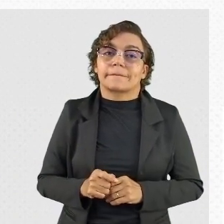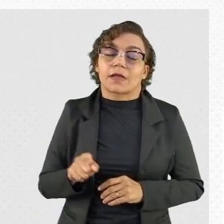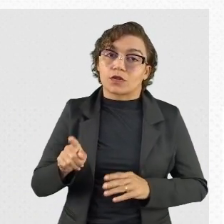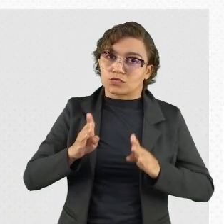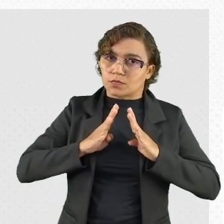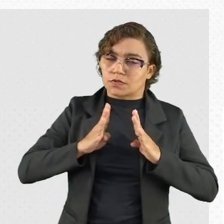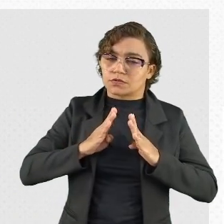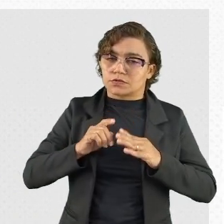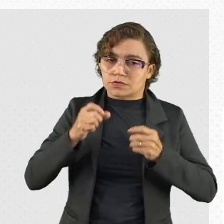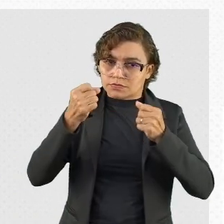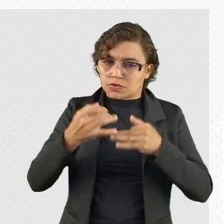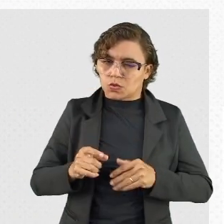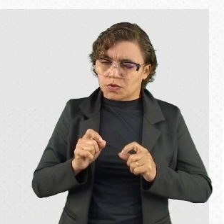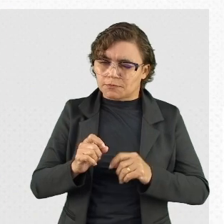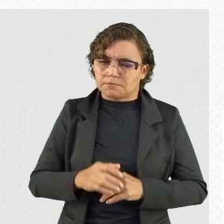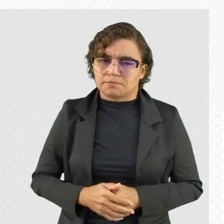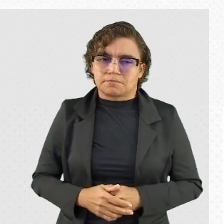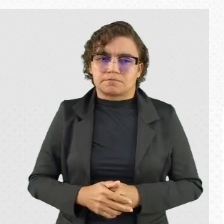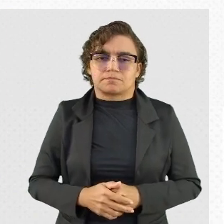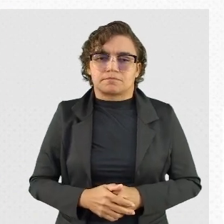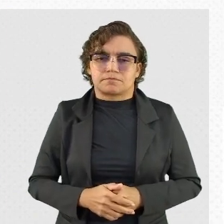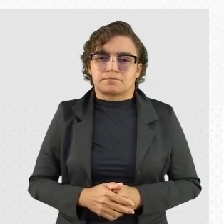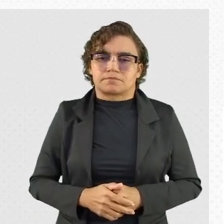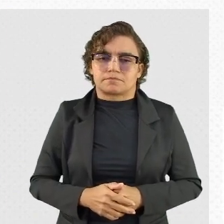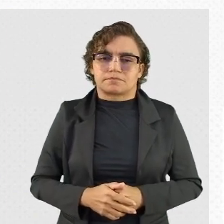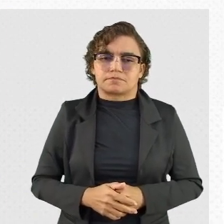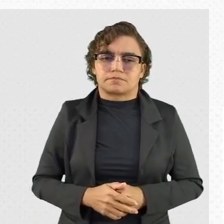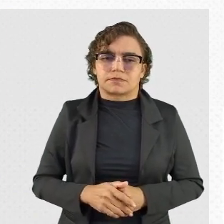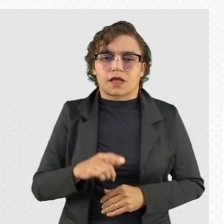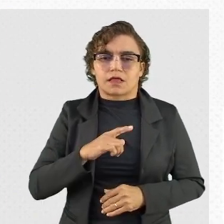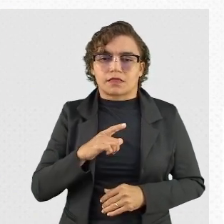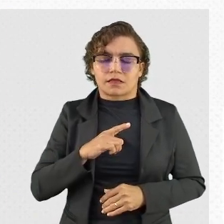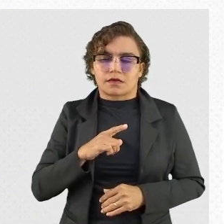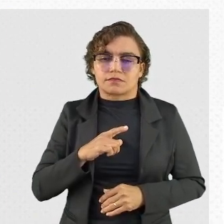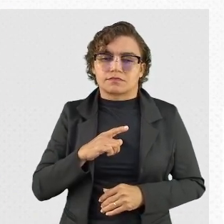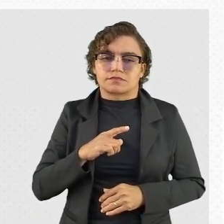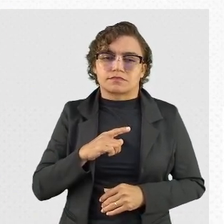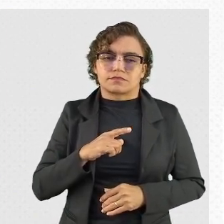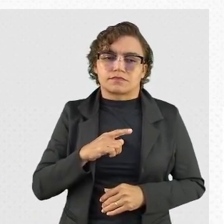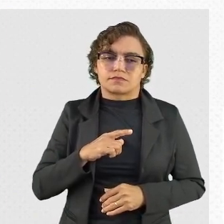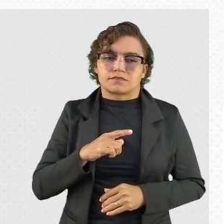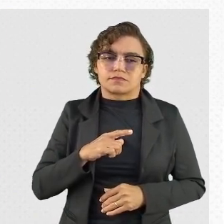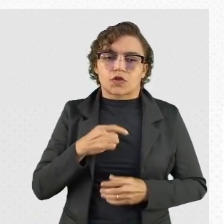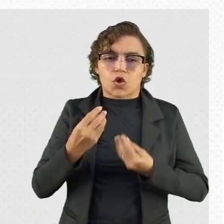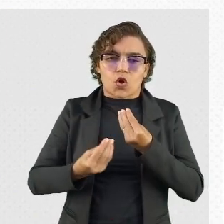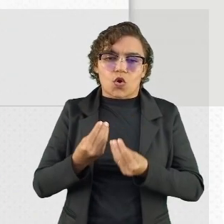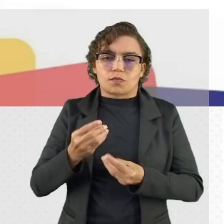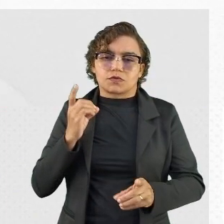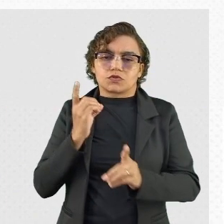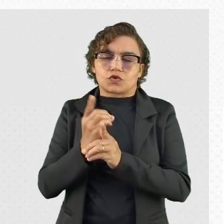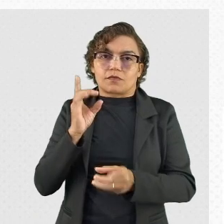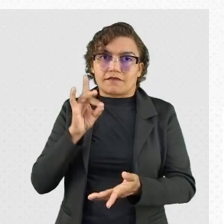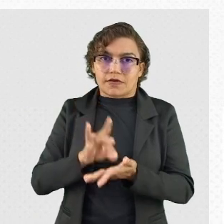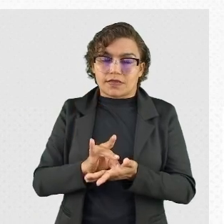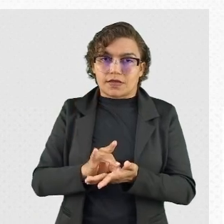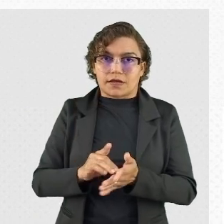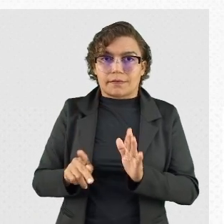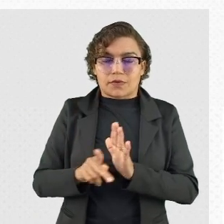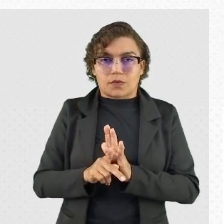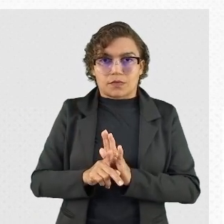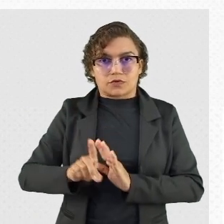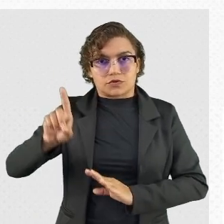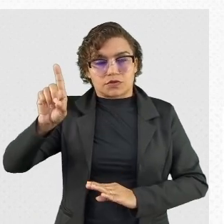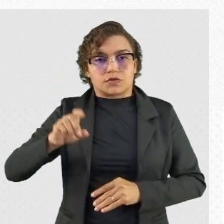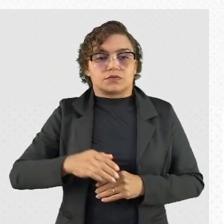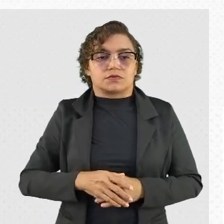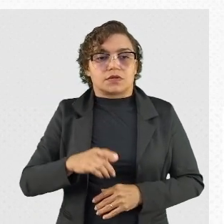dizer o seguinte, a nossa questão: discorrendo sobre a possibilidade de descobrir a verdade divina, ele diz